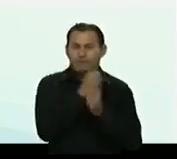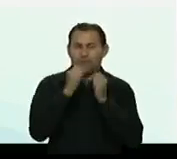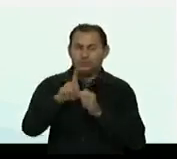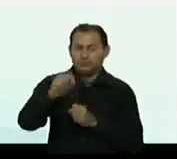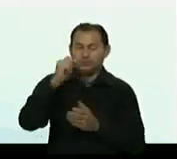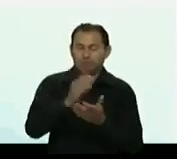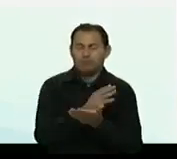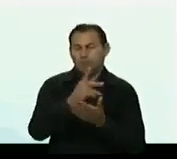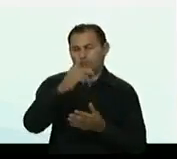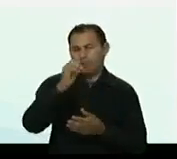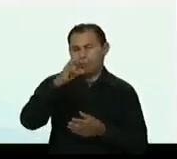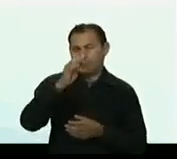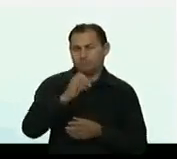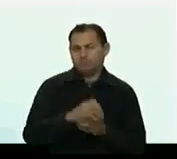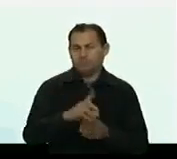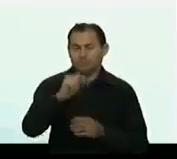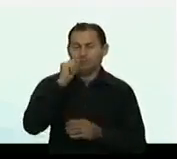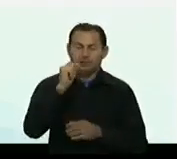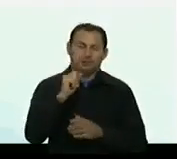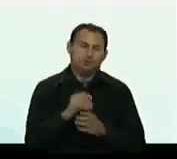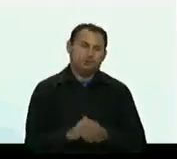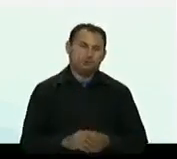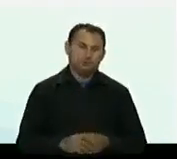escolher alguns pontos, no caso aqui escolhemos